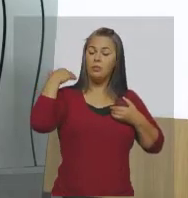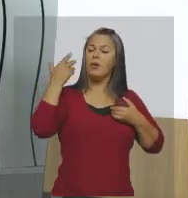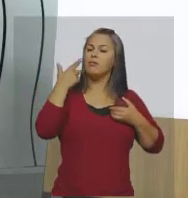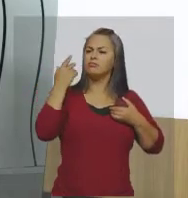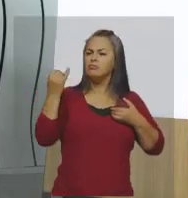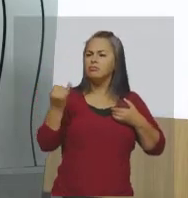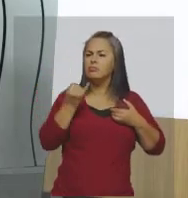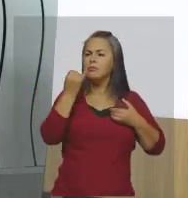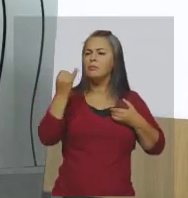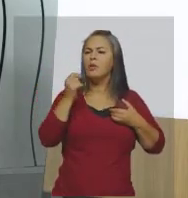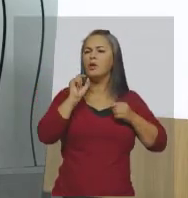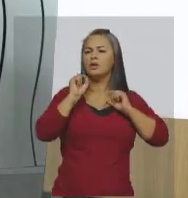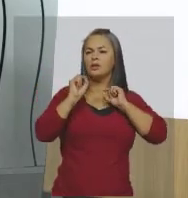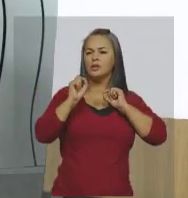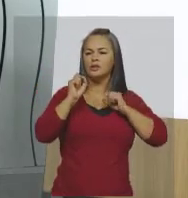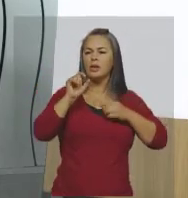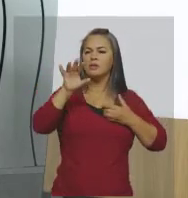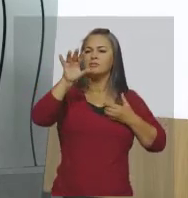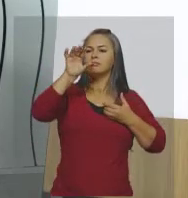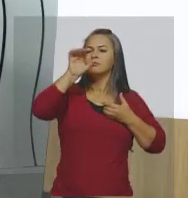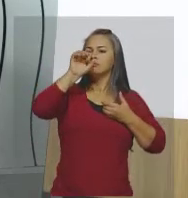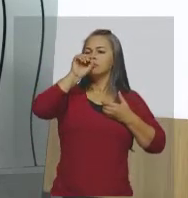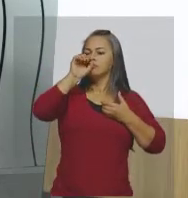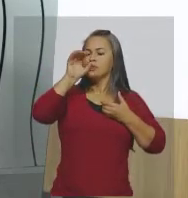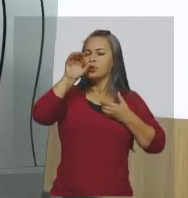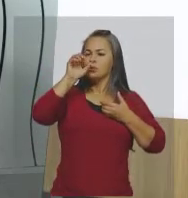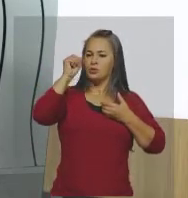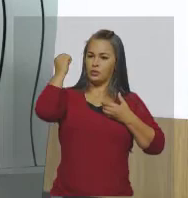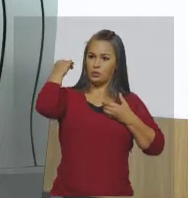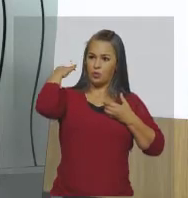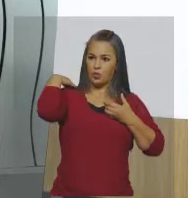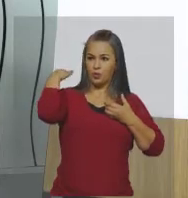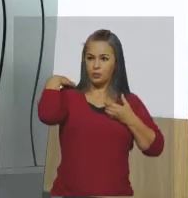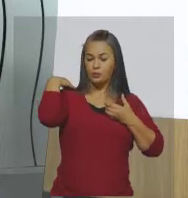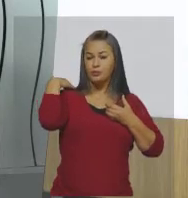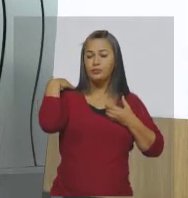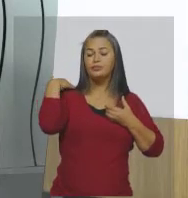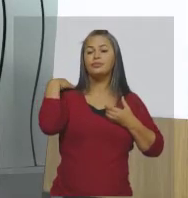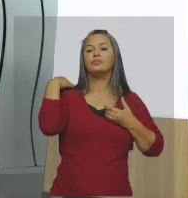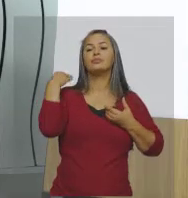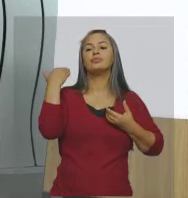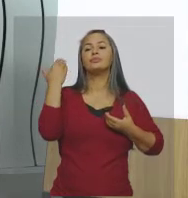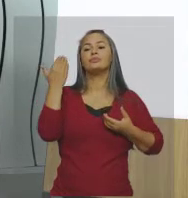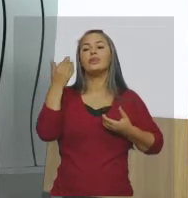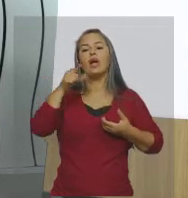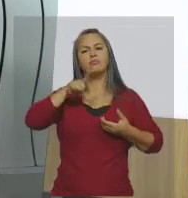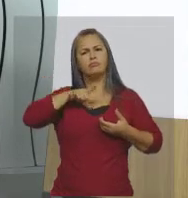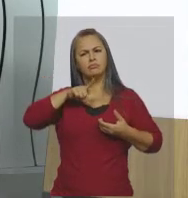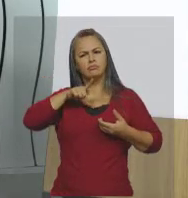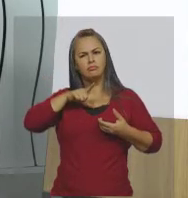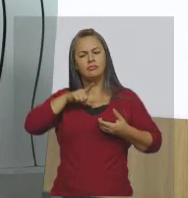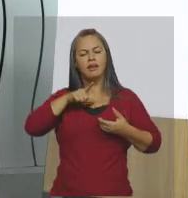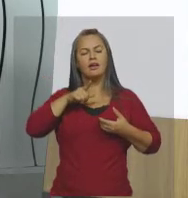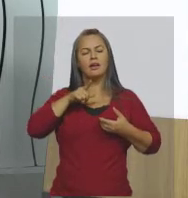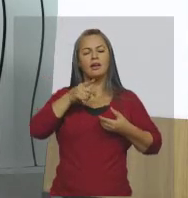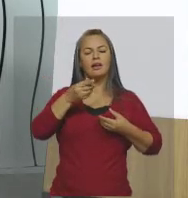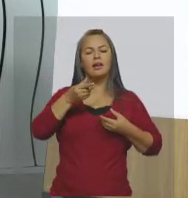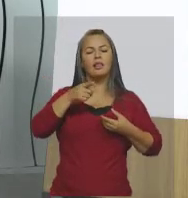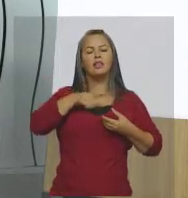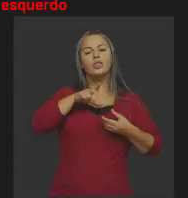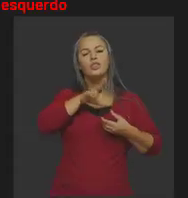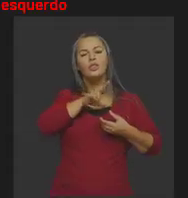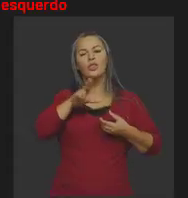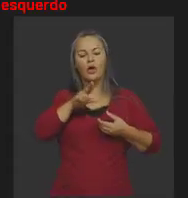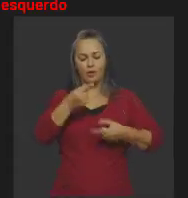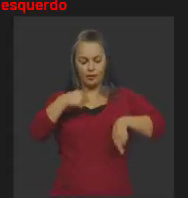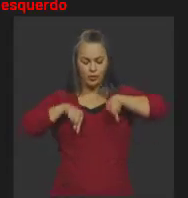é colocar oxigênio no sangue. Nós chamamos esse processo aqui que eu estou falando de pequena circulação, vocês